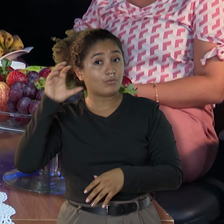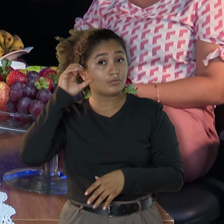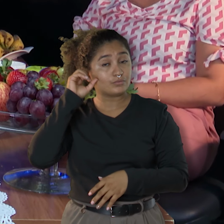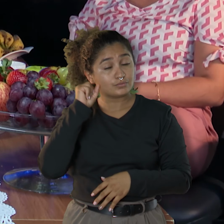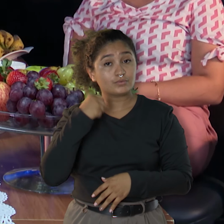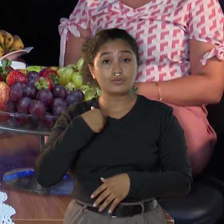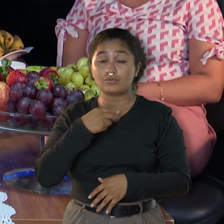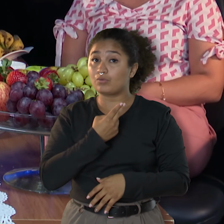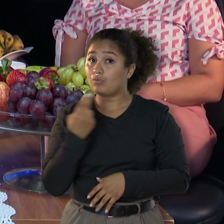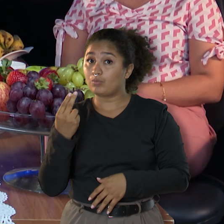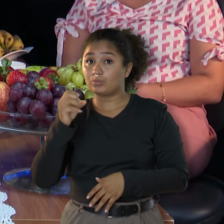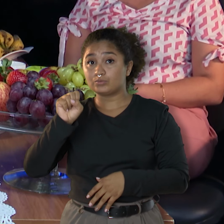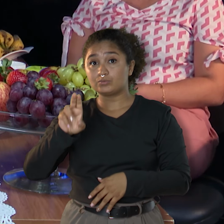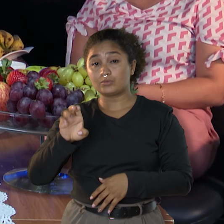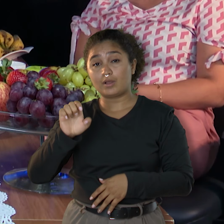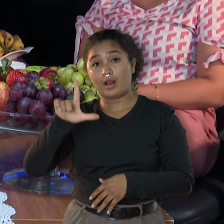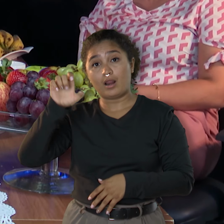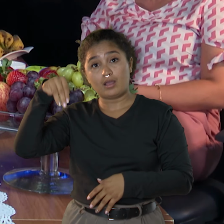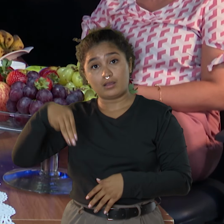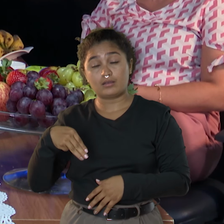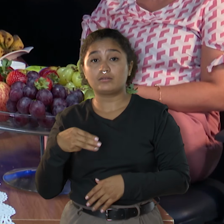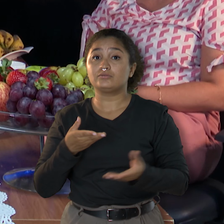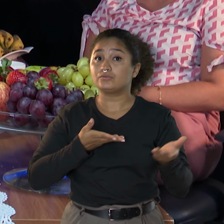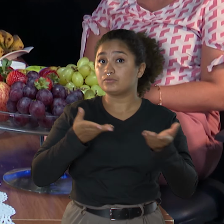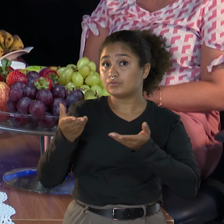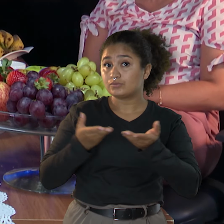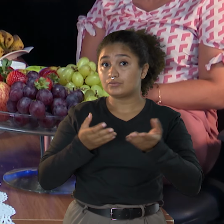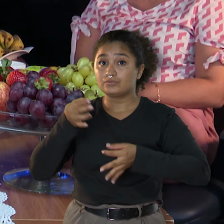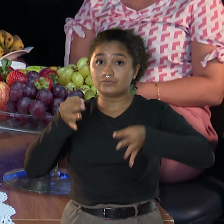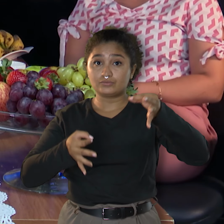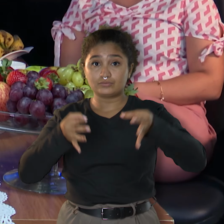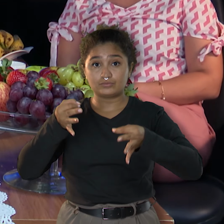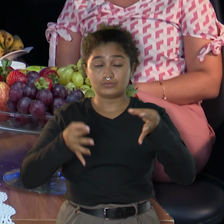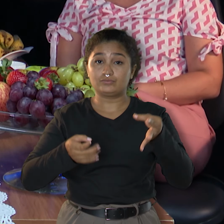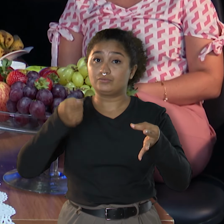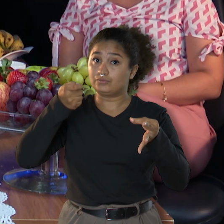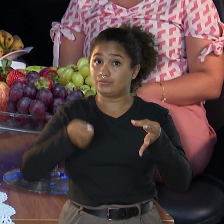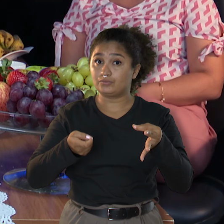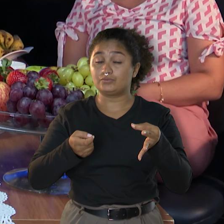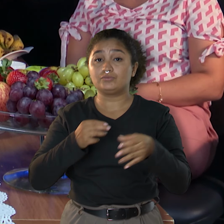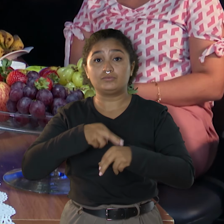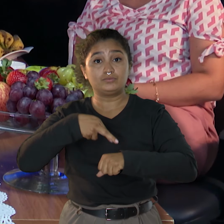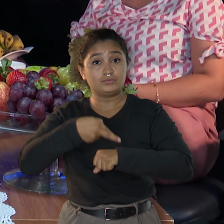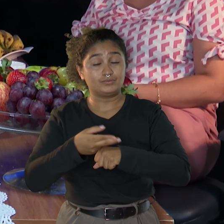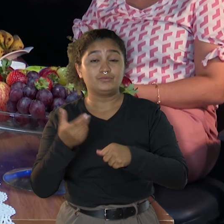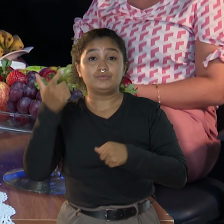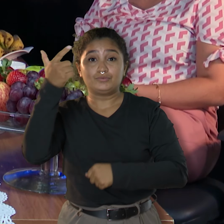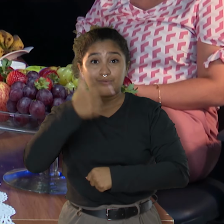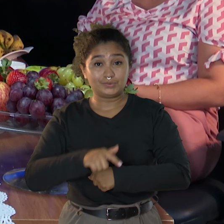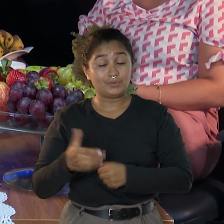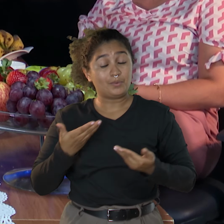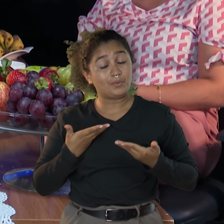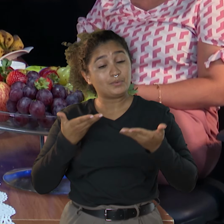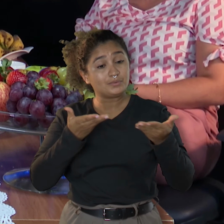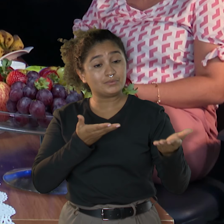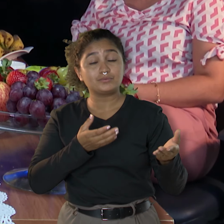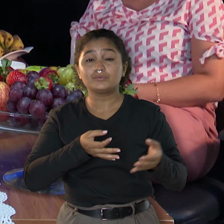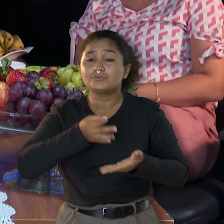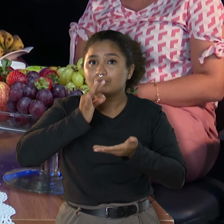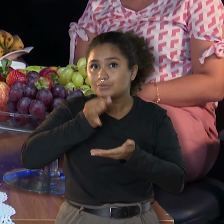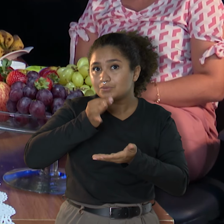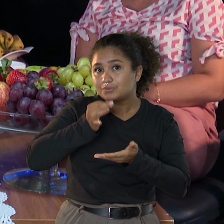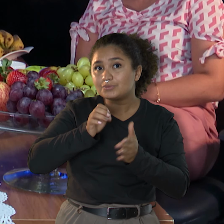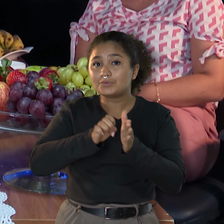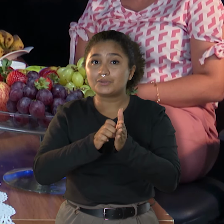Suelen Oliveira, servidora do Tribunal de Justiça de Roraima, com muito orgulho. E hoje estou aqui mais uma vez com vocês, tomando um cafezinho na